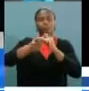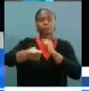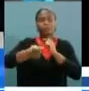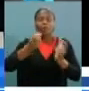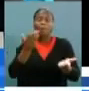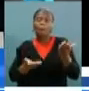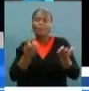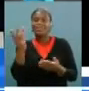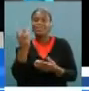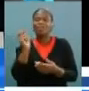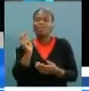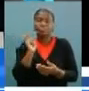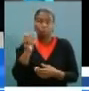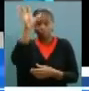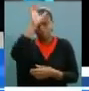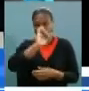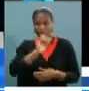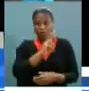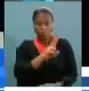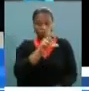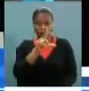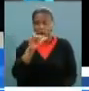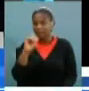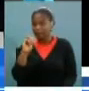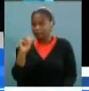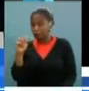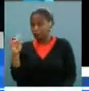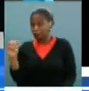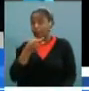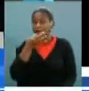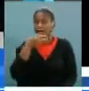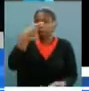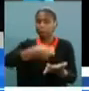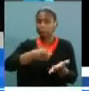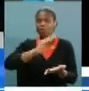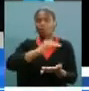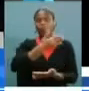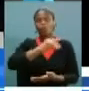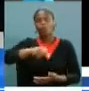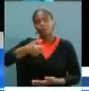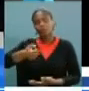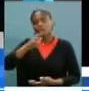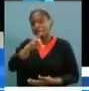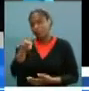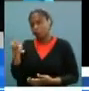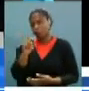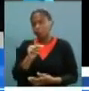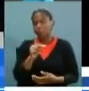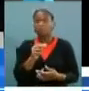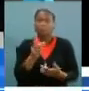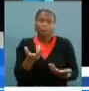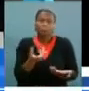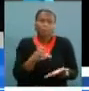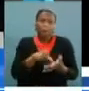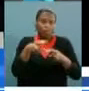do balanço dos 3 anos de governação. Ulisses Correia Silva falou de investimentos em mais de 1,5 milhões de contos em meios